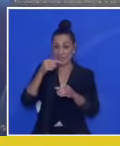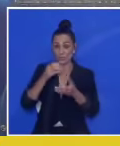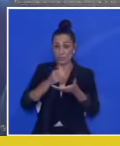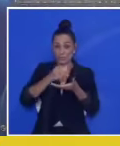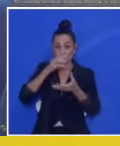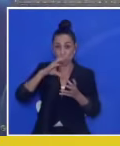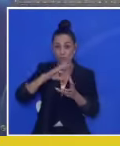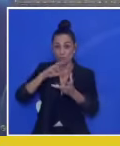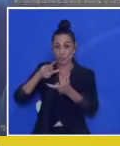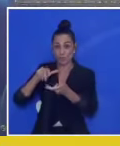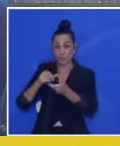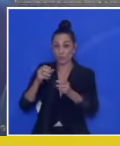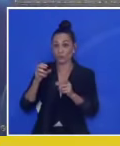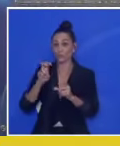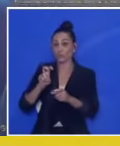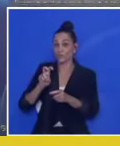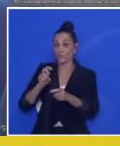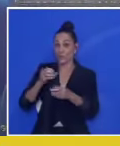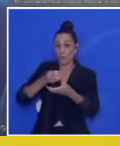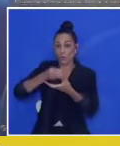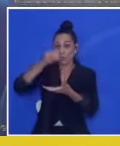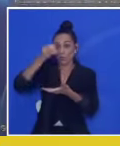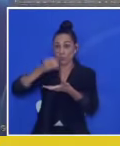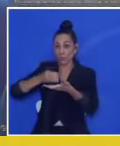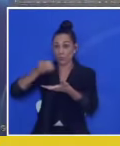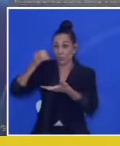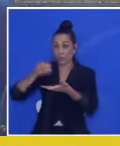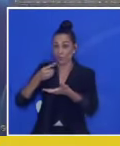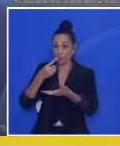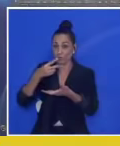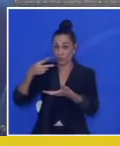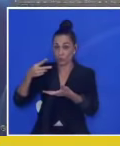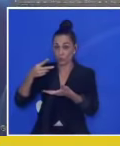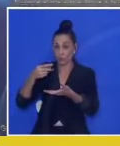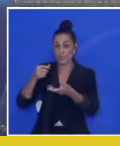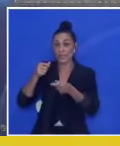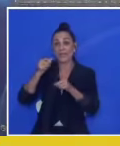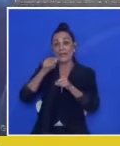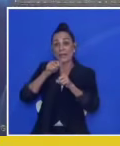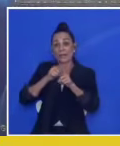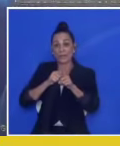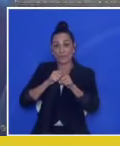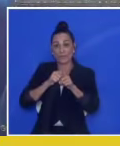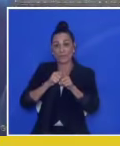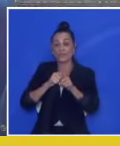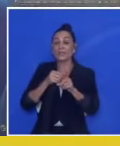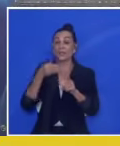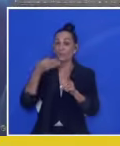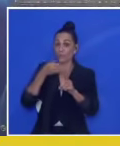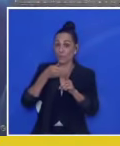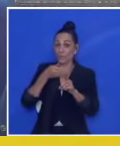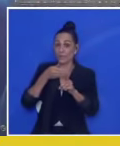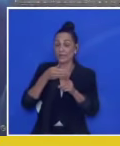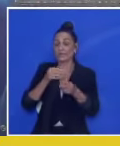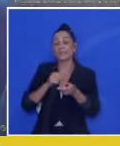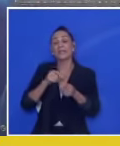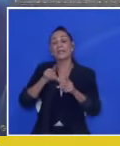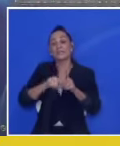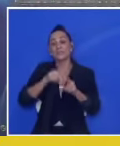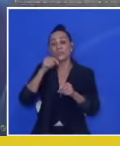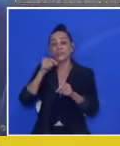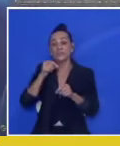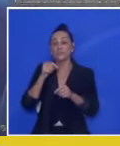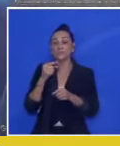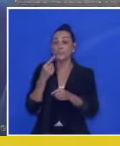em cima do globo número 5, abastecido com 12 bolas numeradas de 01 a 12 referentes aos 12 meses do ano. E deste globo sortearemos a